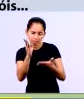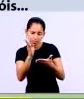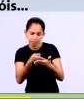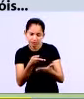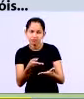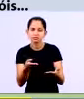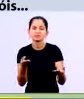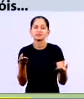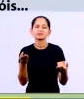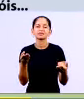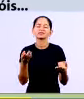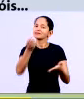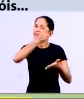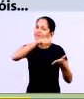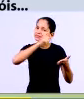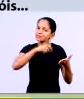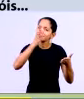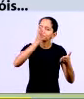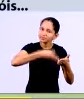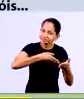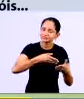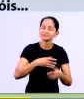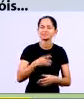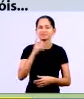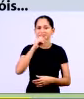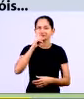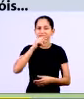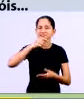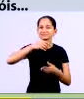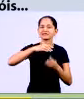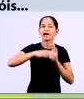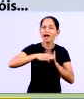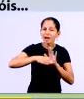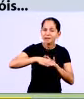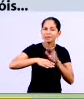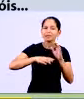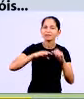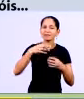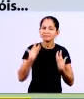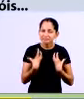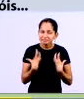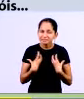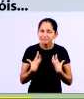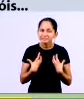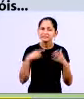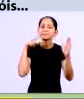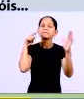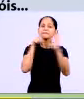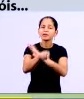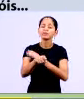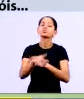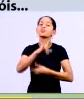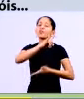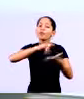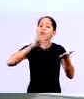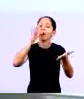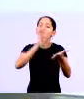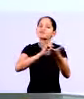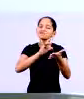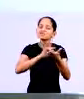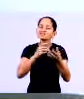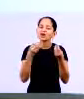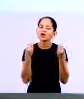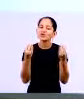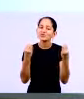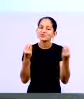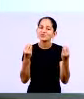em Jaru, acentuou. Pode ser também. Tem acento ou não tem Jaru, hein? Aí o pessoal de Jaru. Nos documentos oficiais mudou a regra,